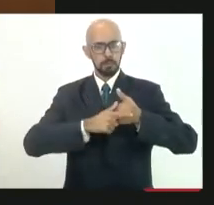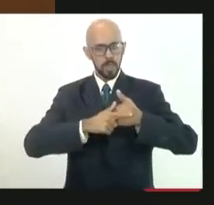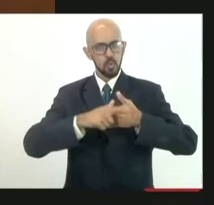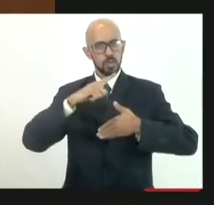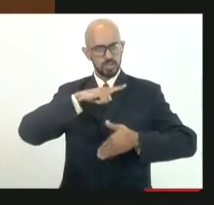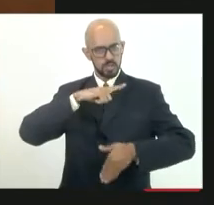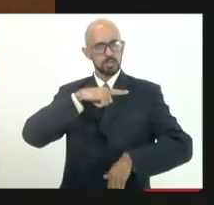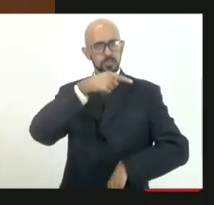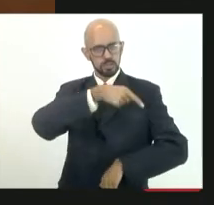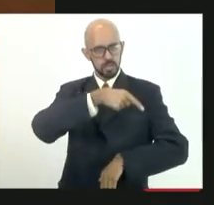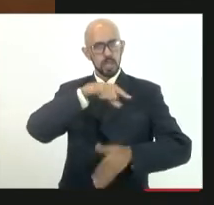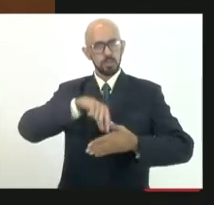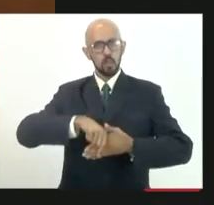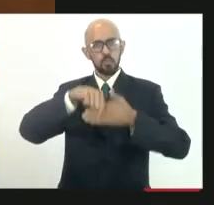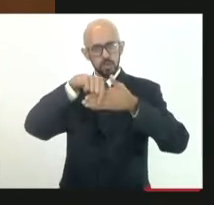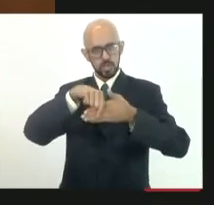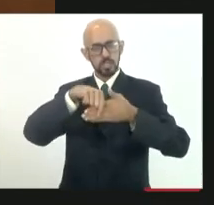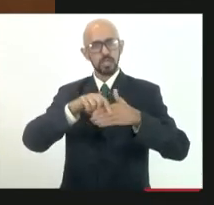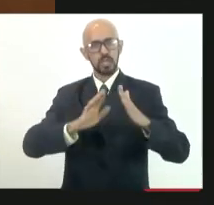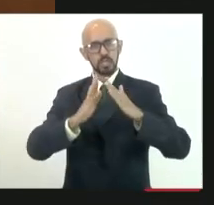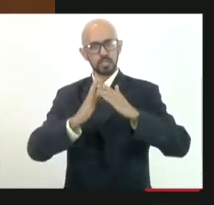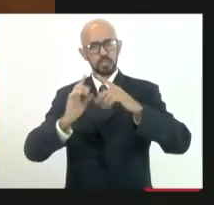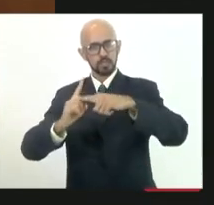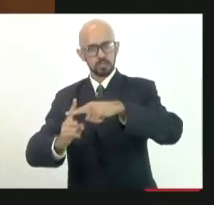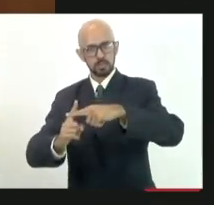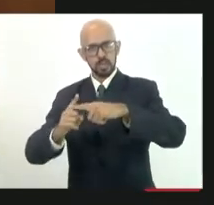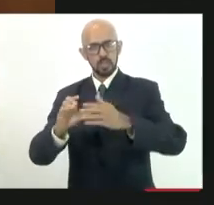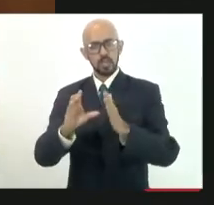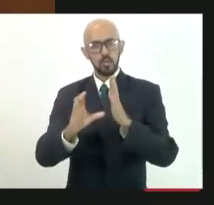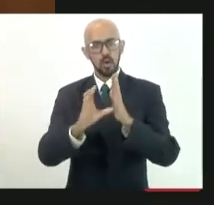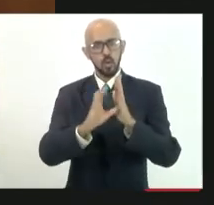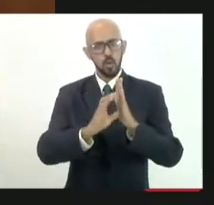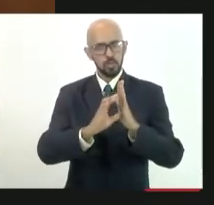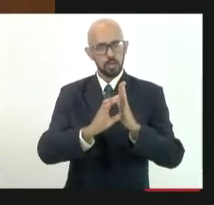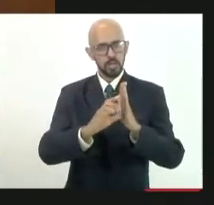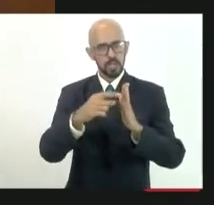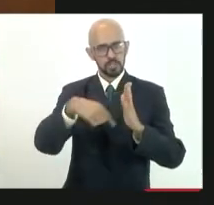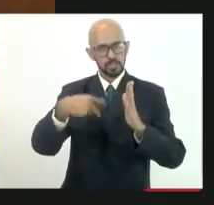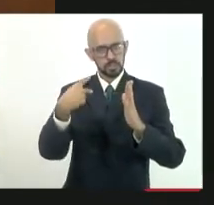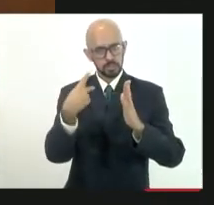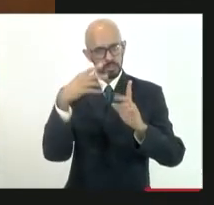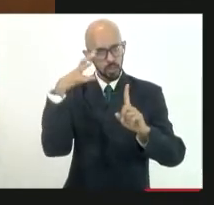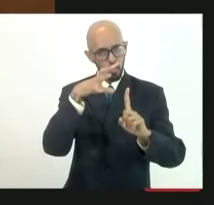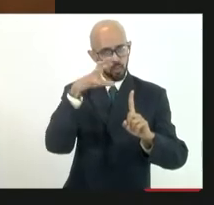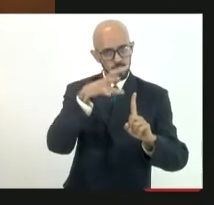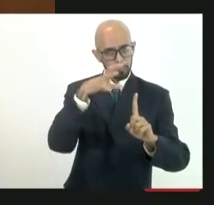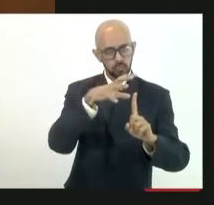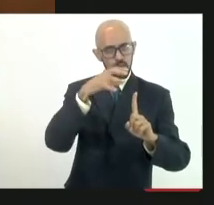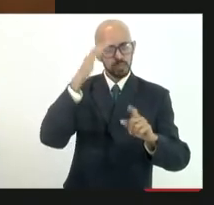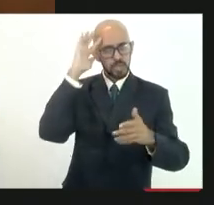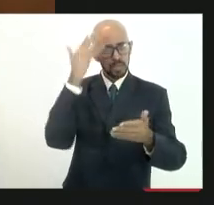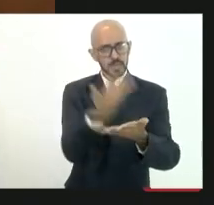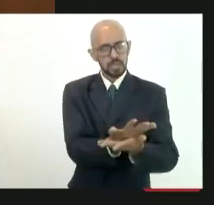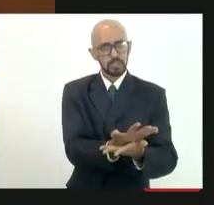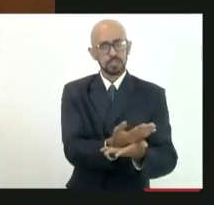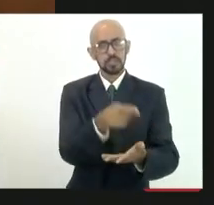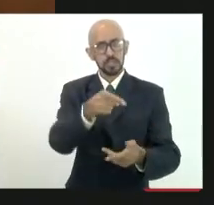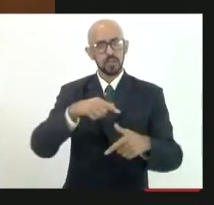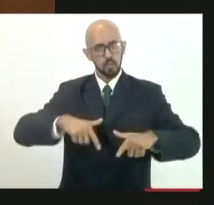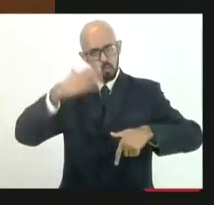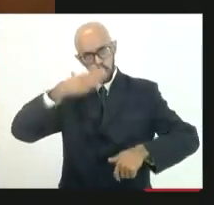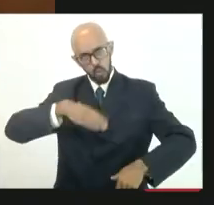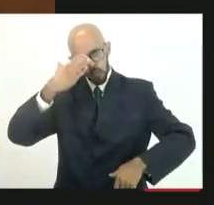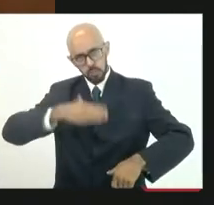deputada Tia Ju, pela liderança que exercem junto às suas comunidades, tem uma influência muito decisiva no comportamento, na